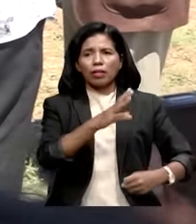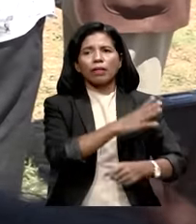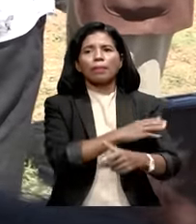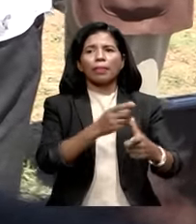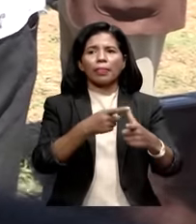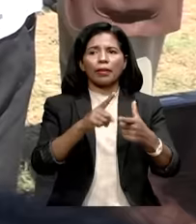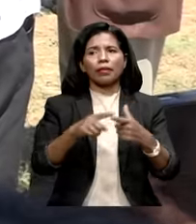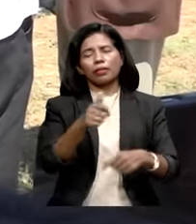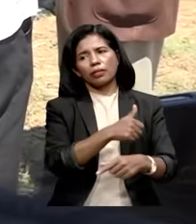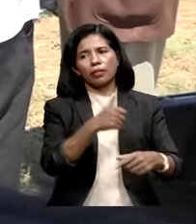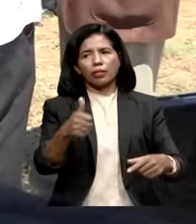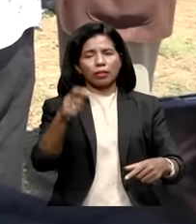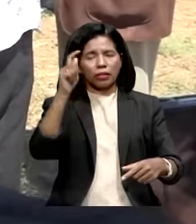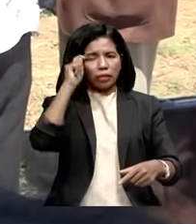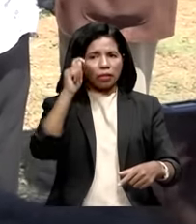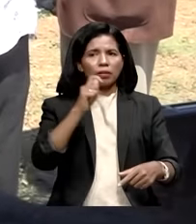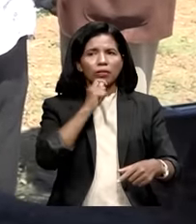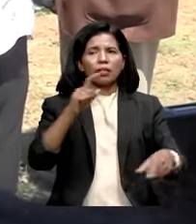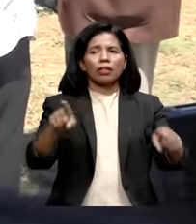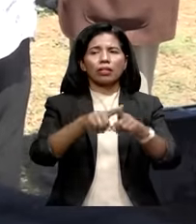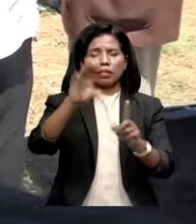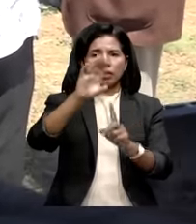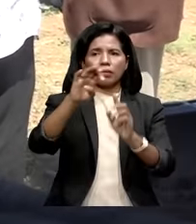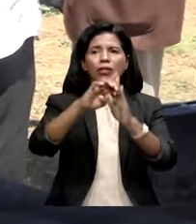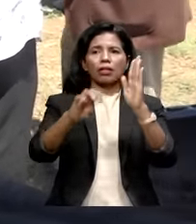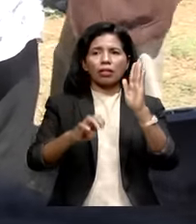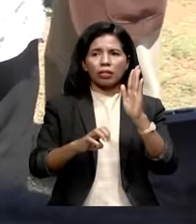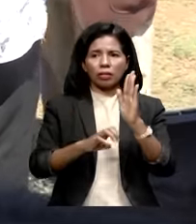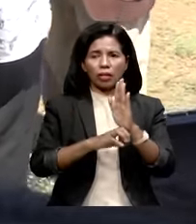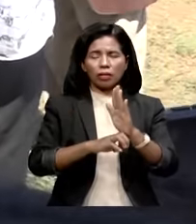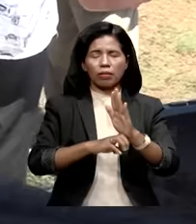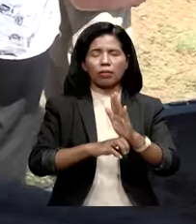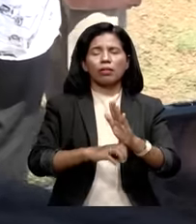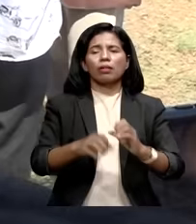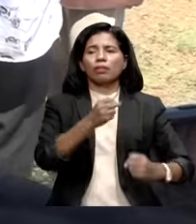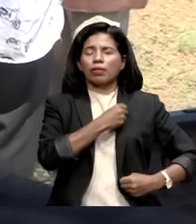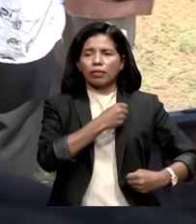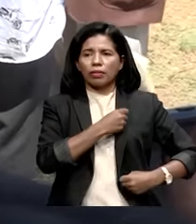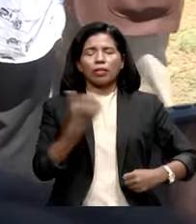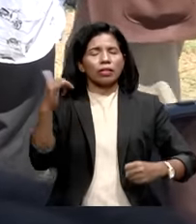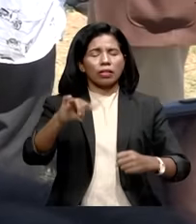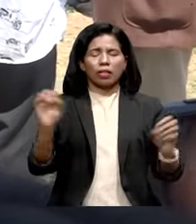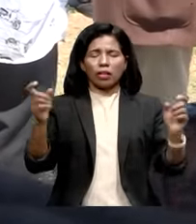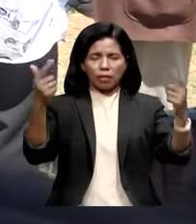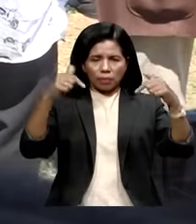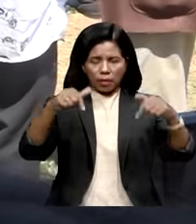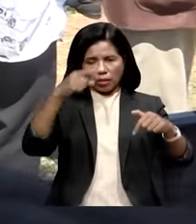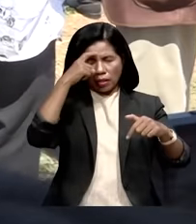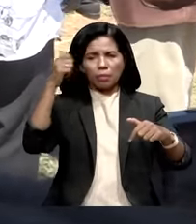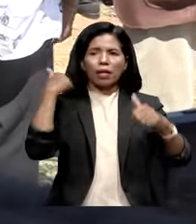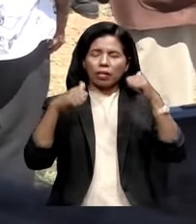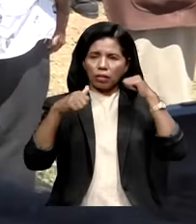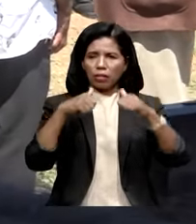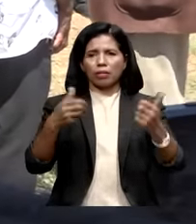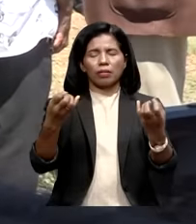sira selo, mão Tauro, no da chefe estado maior Valentim Nia, sir la mai ao engata, tá uma atividade, né? Tá uma